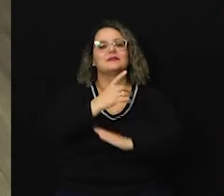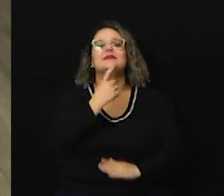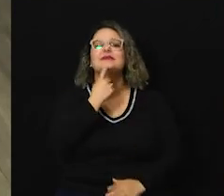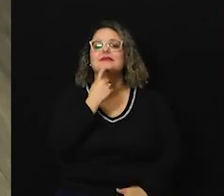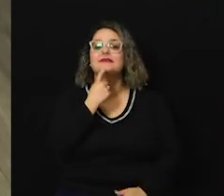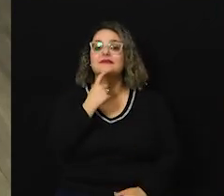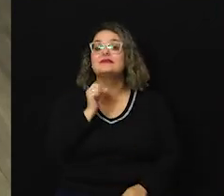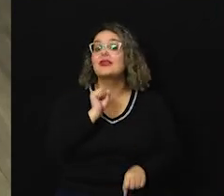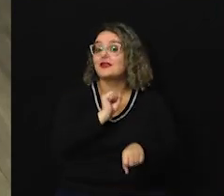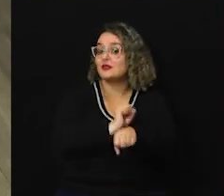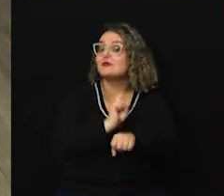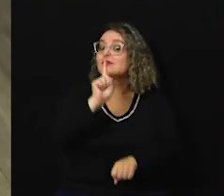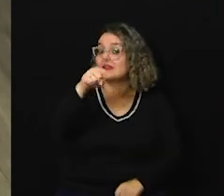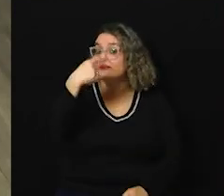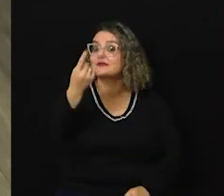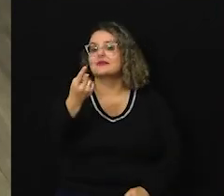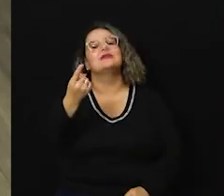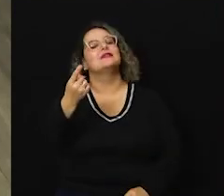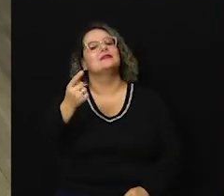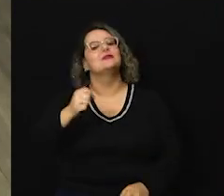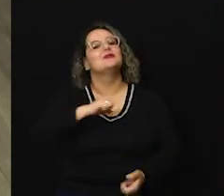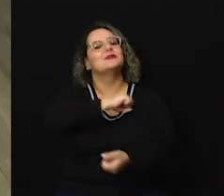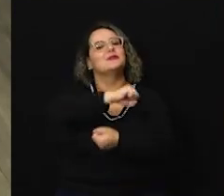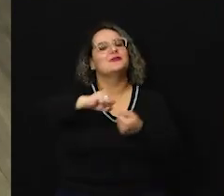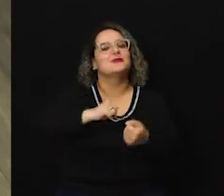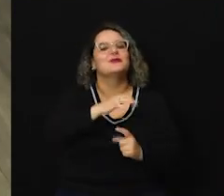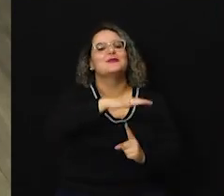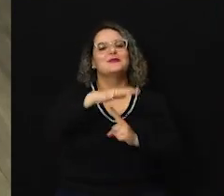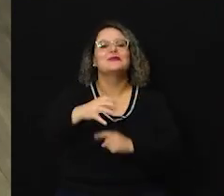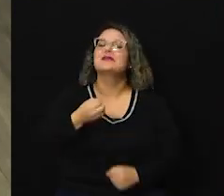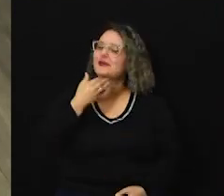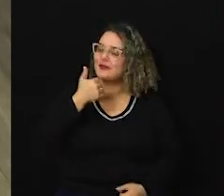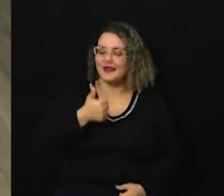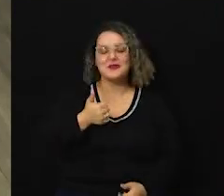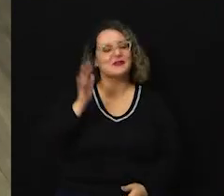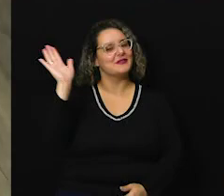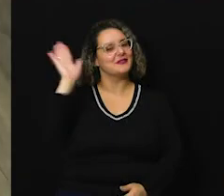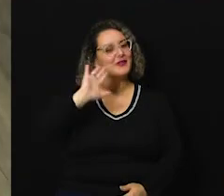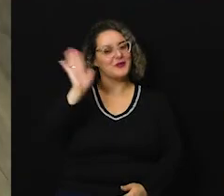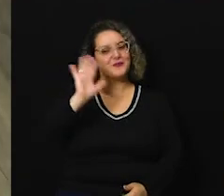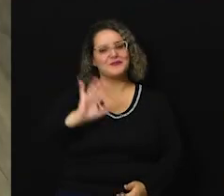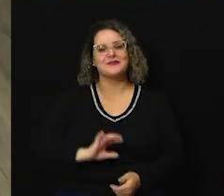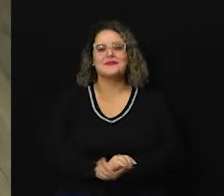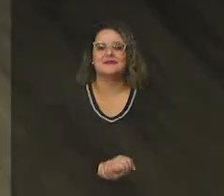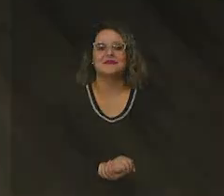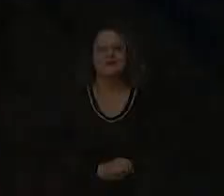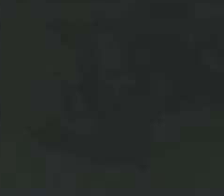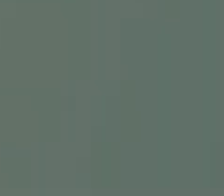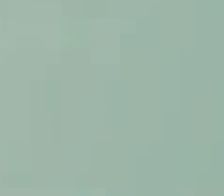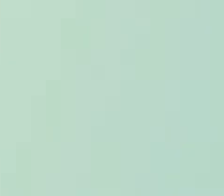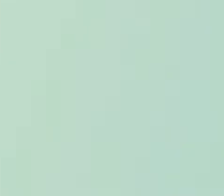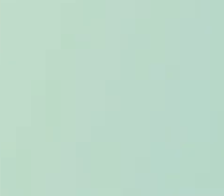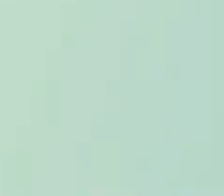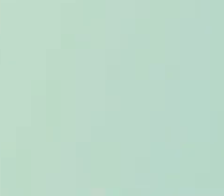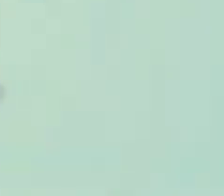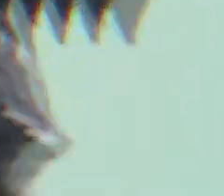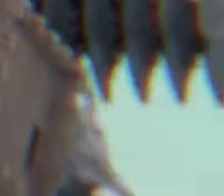Câmara Campinas Te espero para próxima edição do Giro mental fique bem tchau tchau